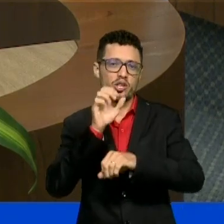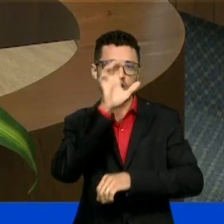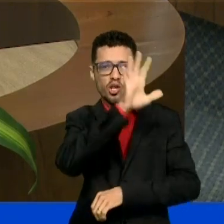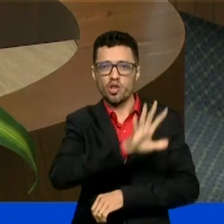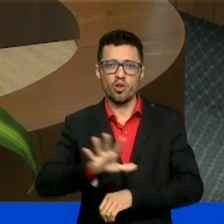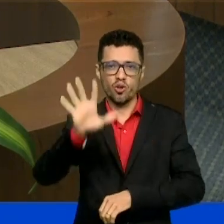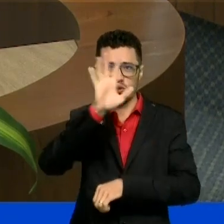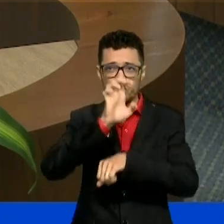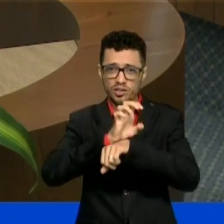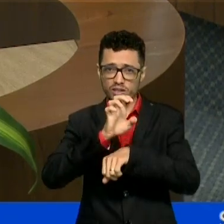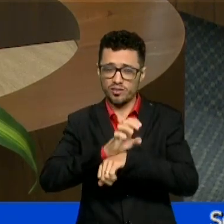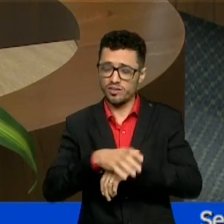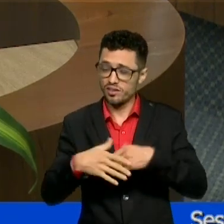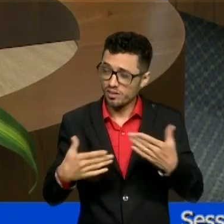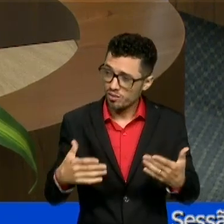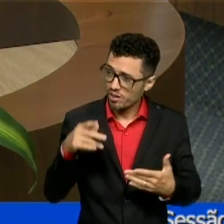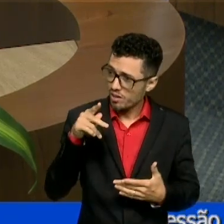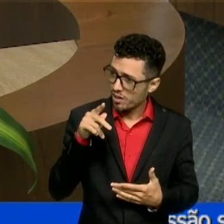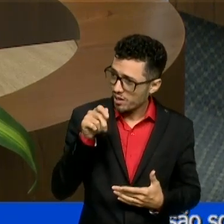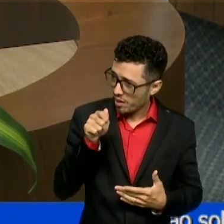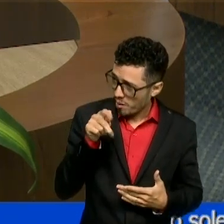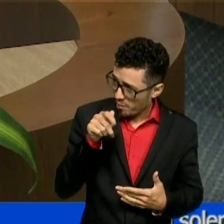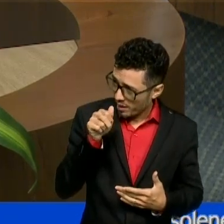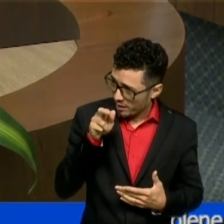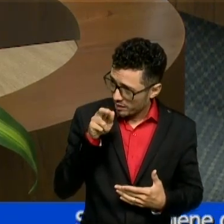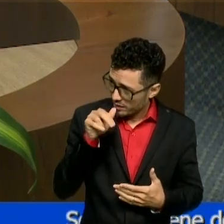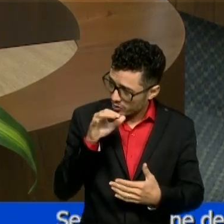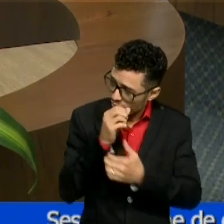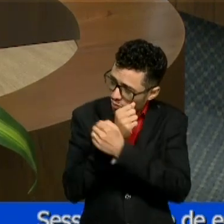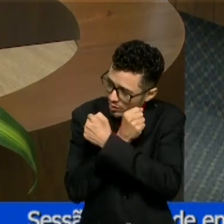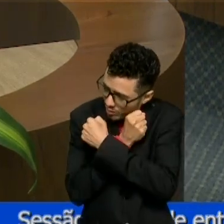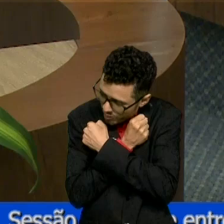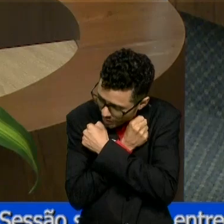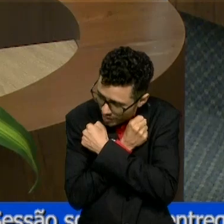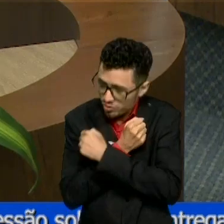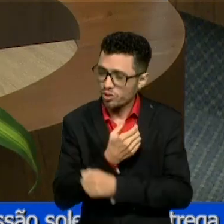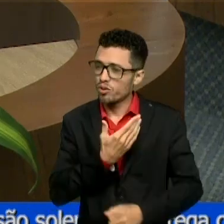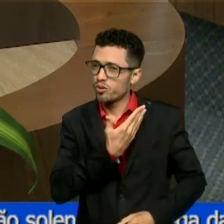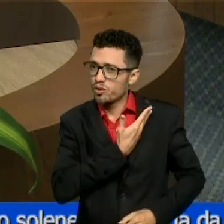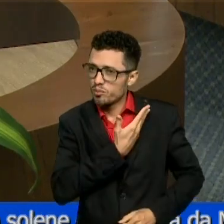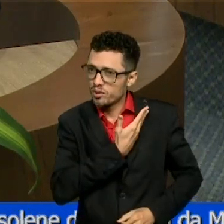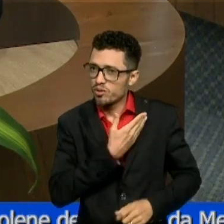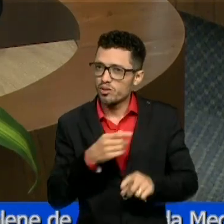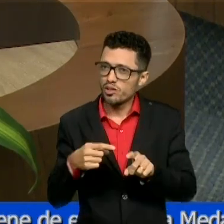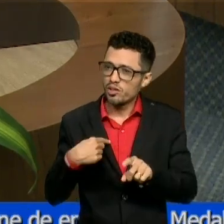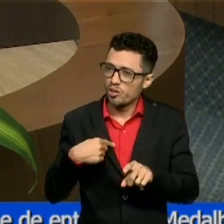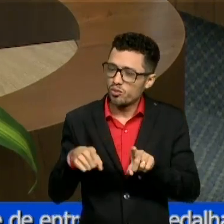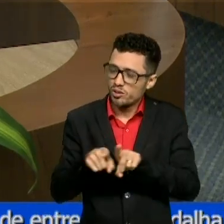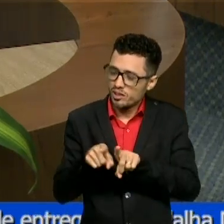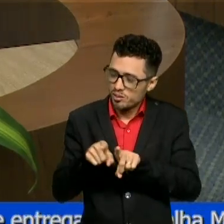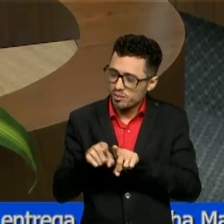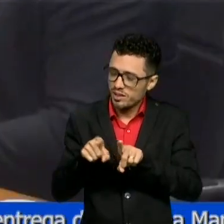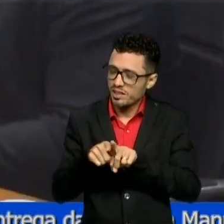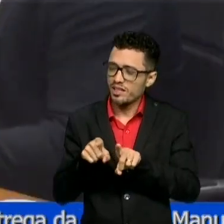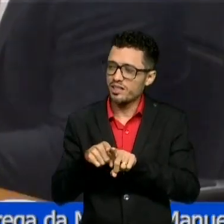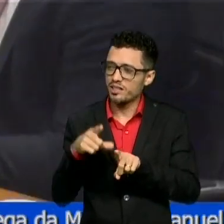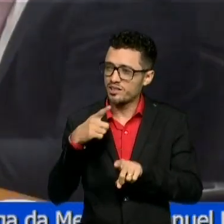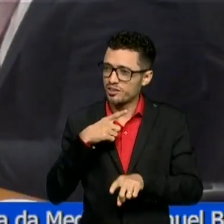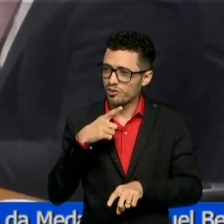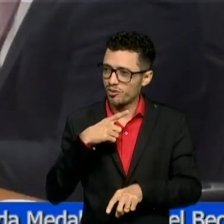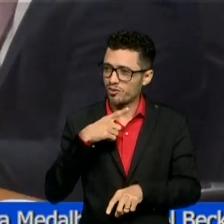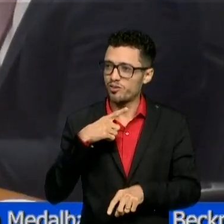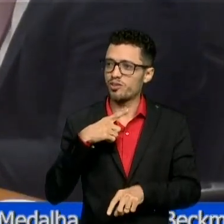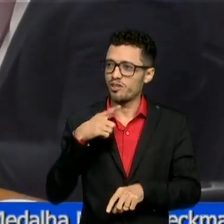e tenha certeza que, além de ser um amigo, eu também sou seu fã. Muito obrigado.